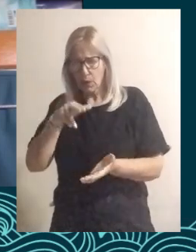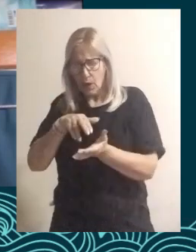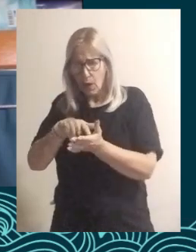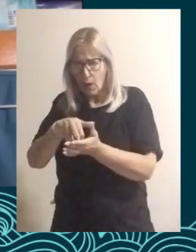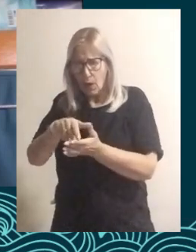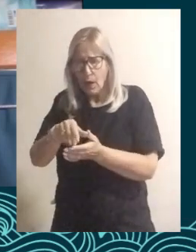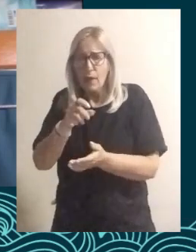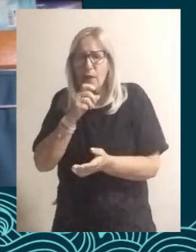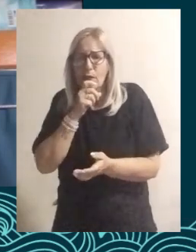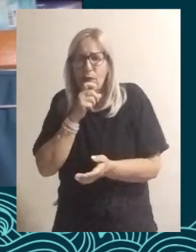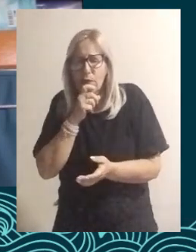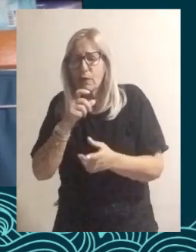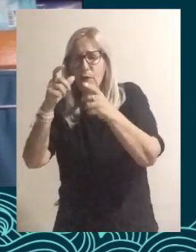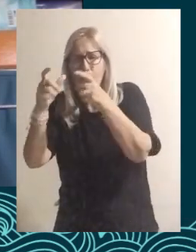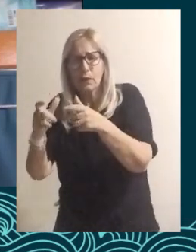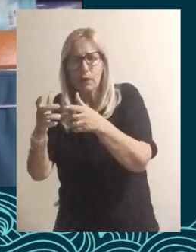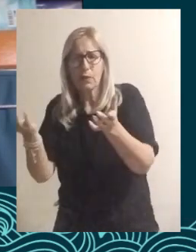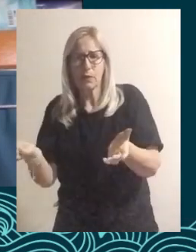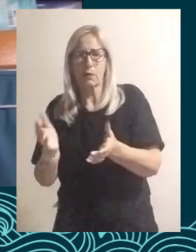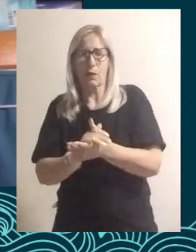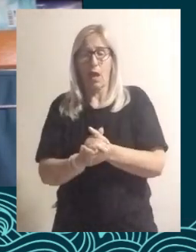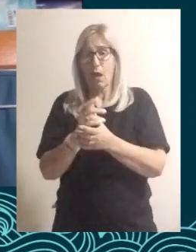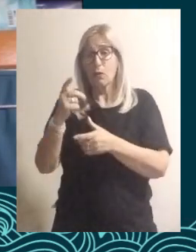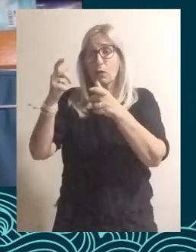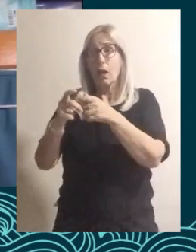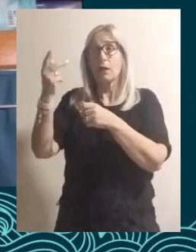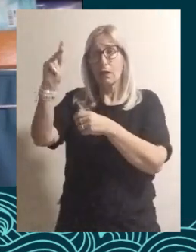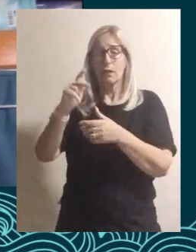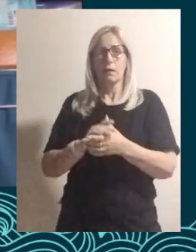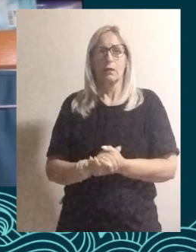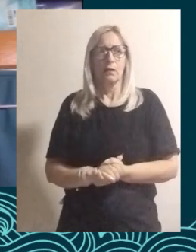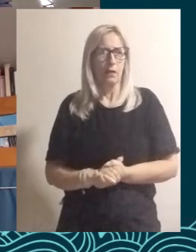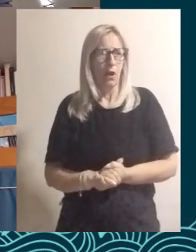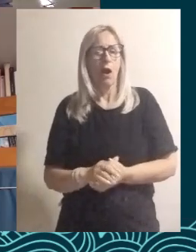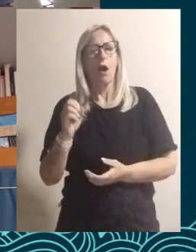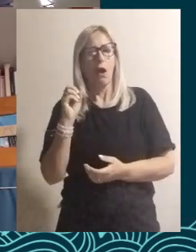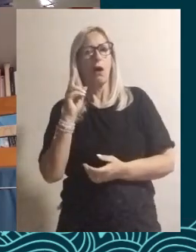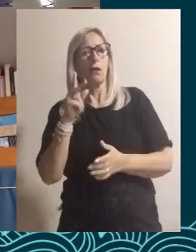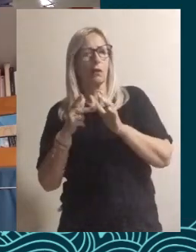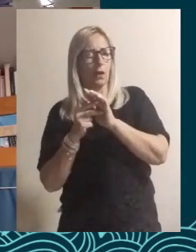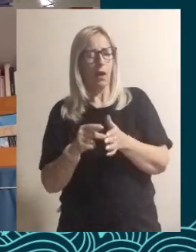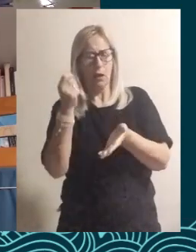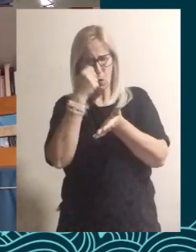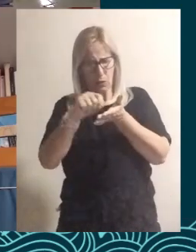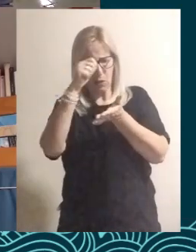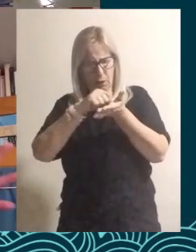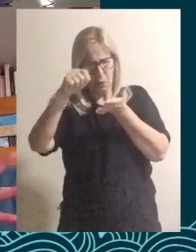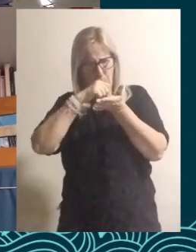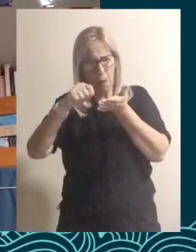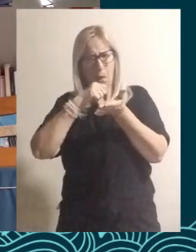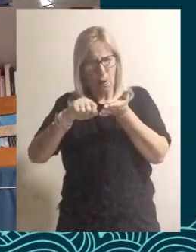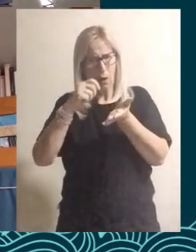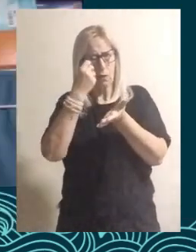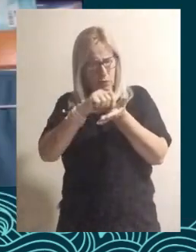para os espíritos para passar o inverno em tal lugar, na Bahia deles. Aí ela falou, ok, então anoto